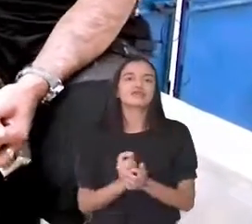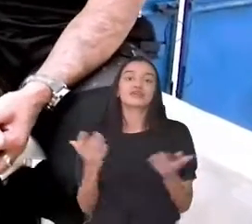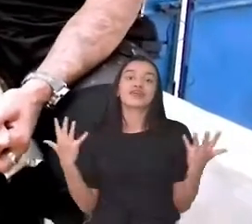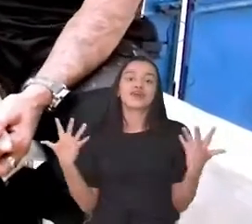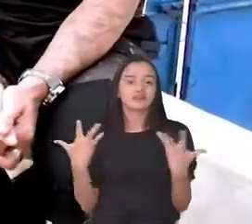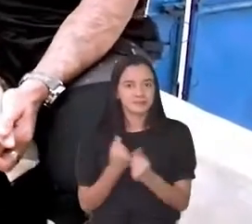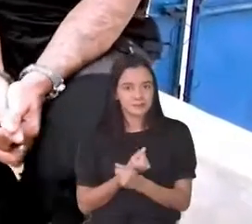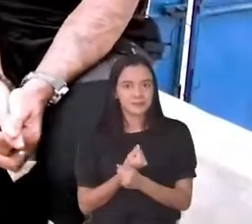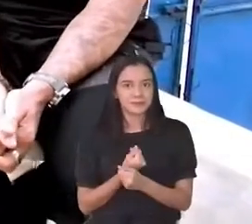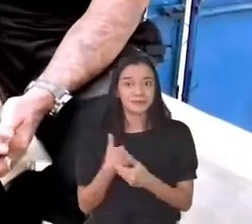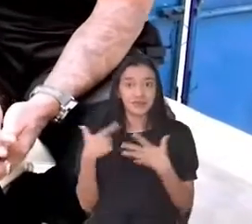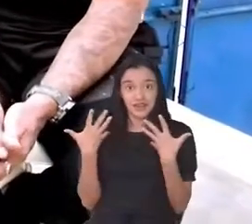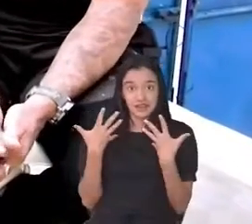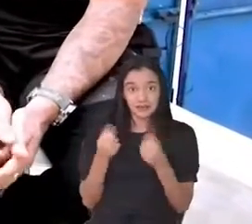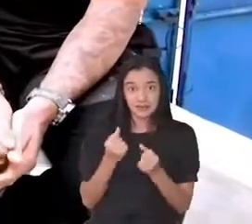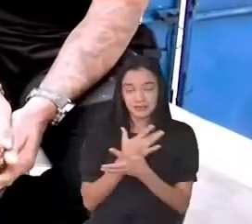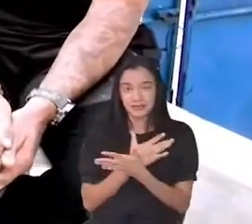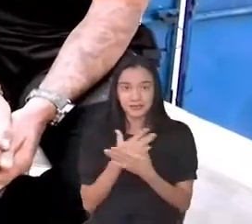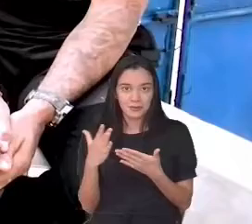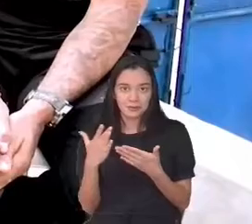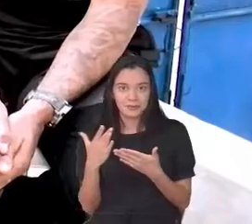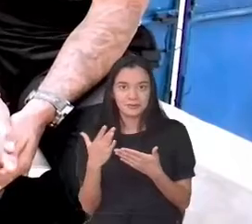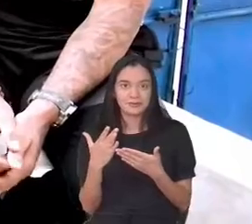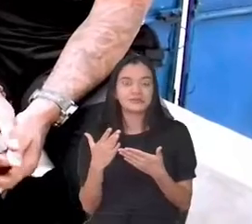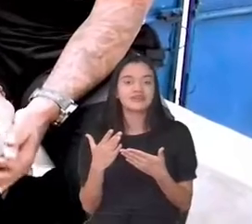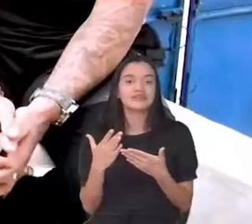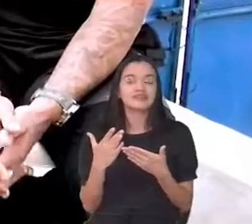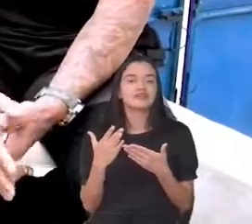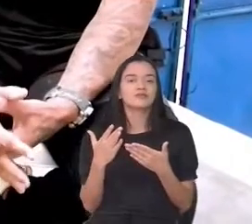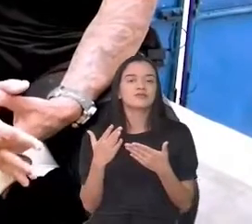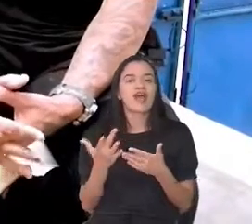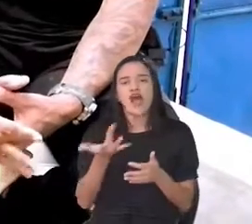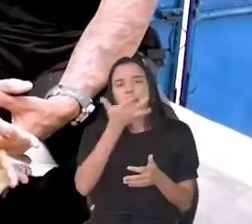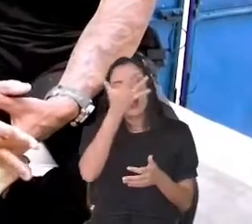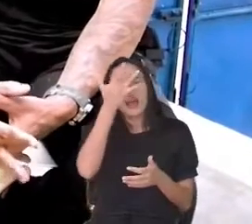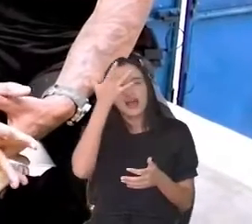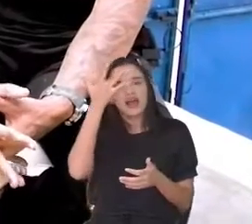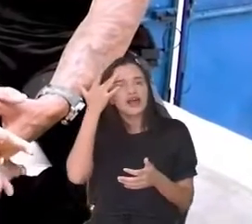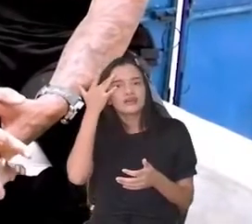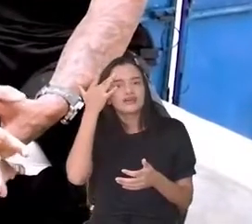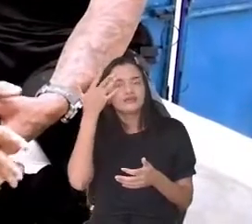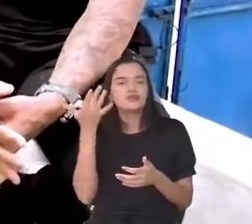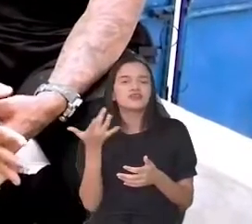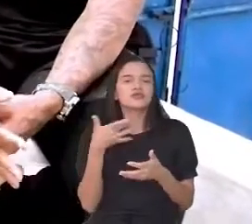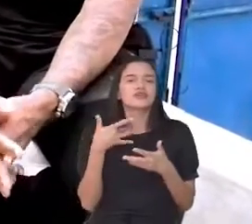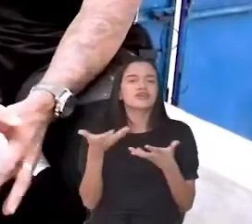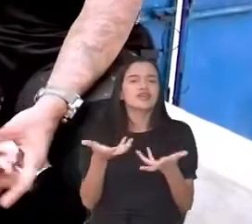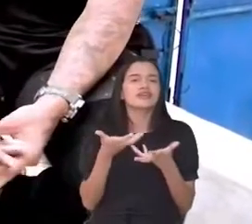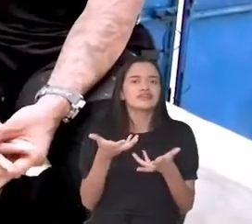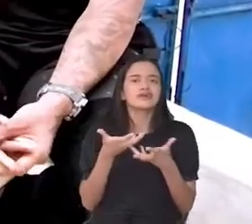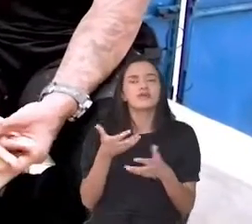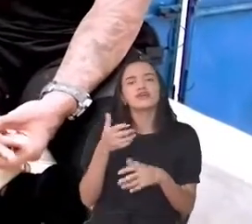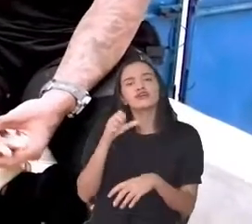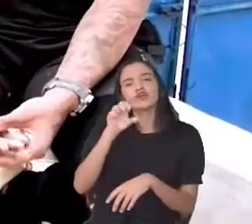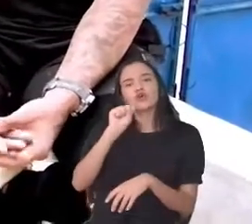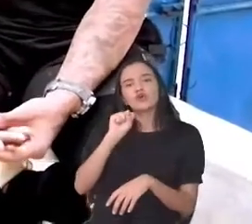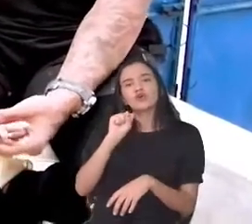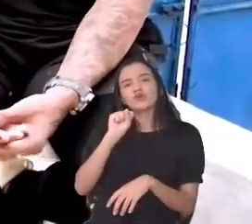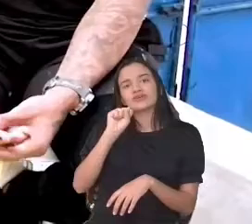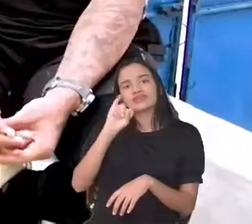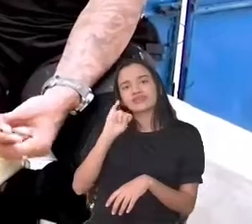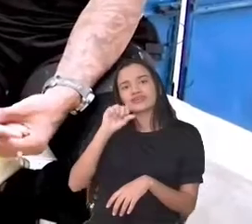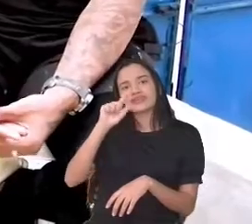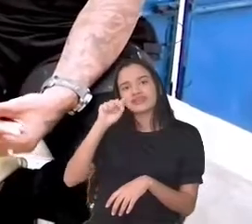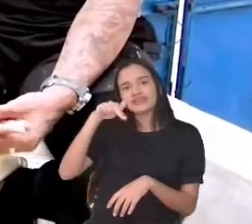Ó, vamos começar contemplando as pessoas jovens místicas que querem saber qual é o seu signo. Pronto, eu sou